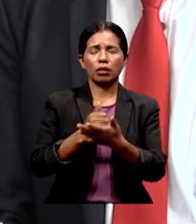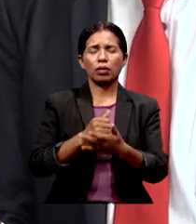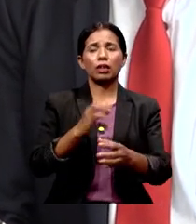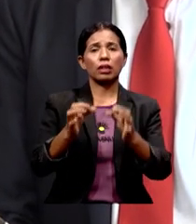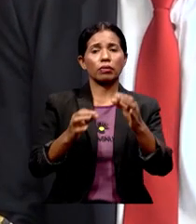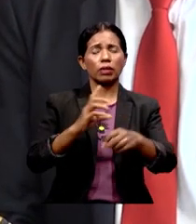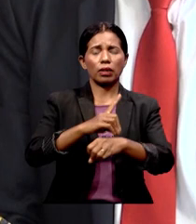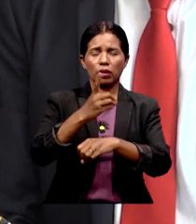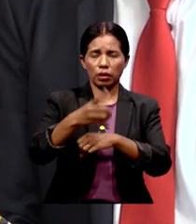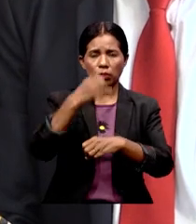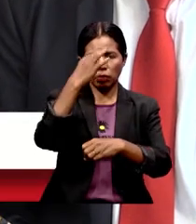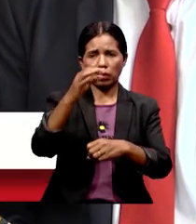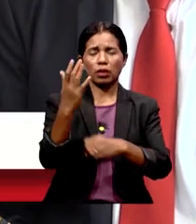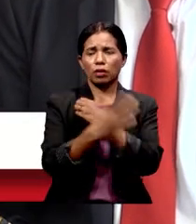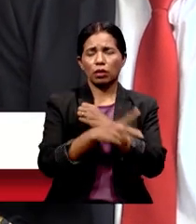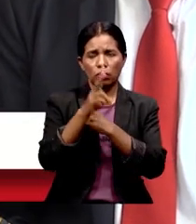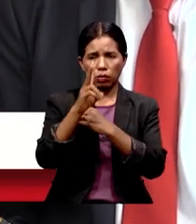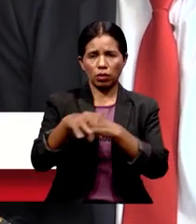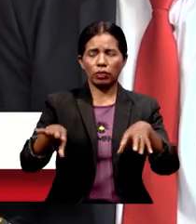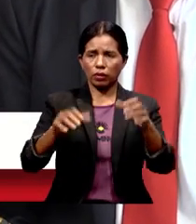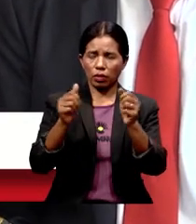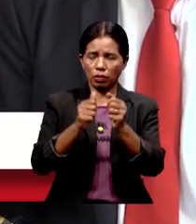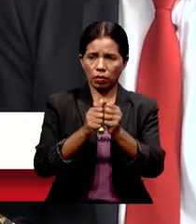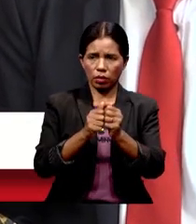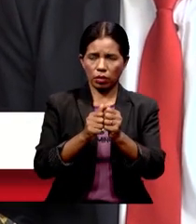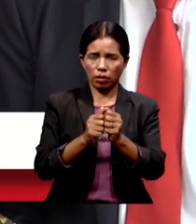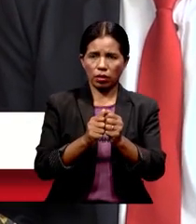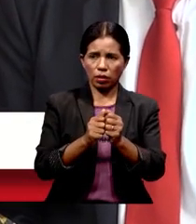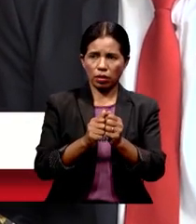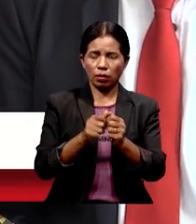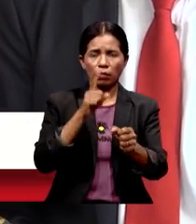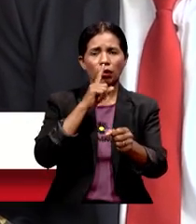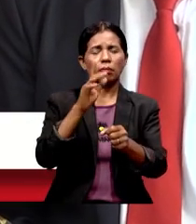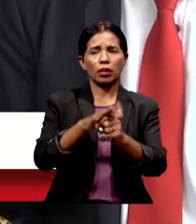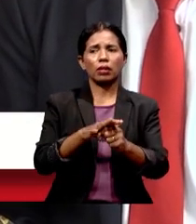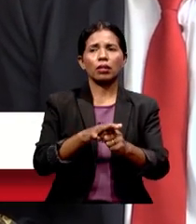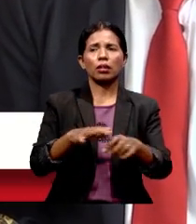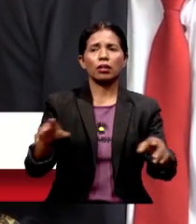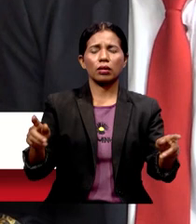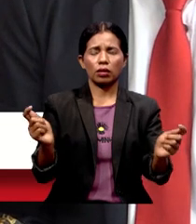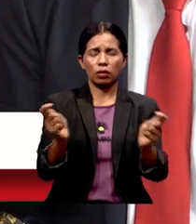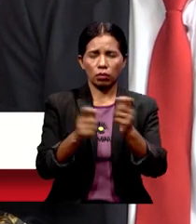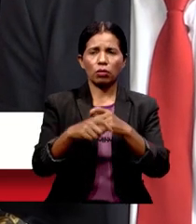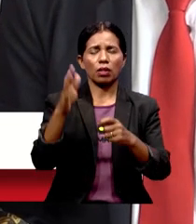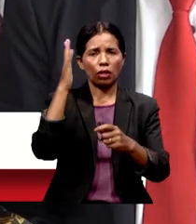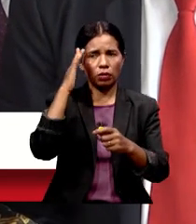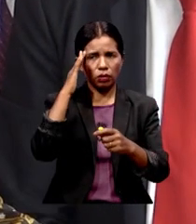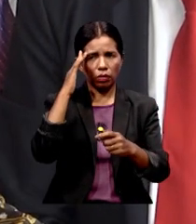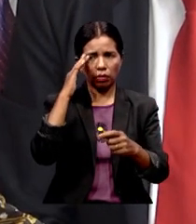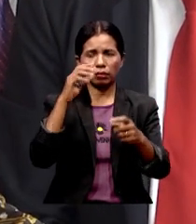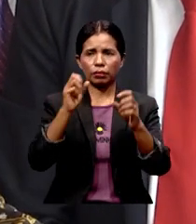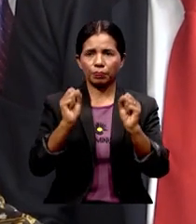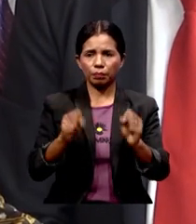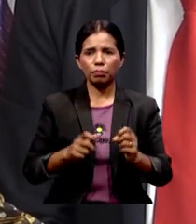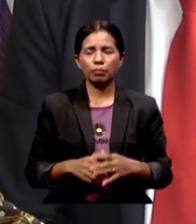kedua negara sepakat bahwa akan saling yang pertama bertukar pikiran untuk